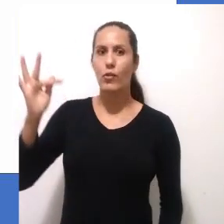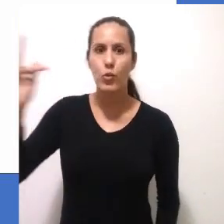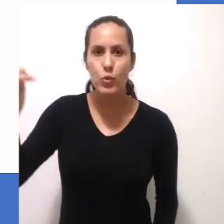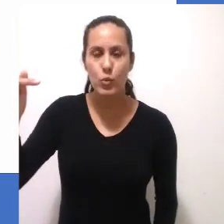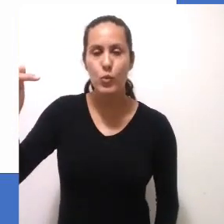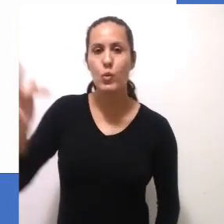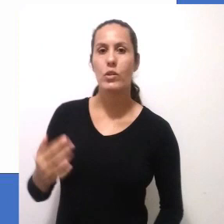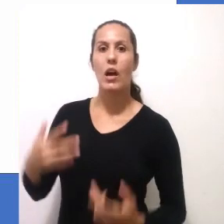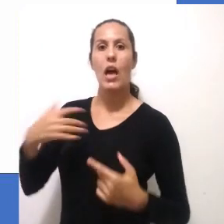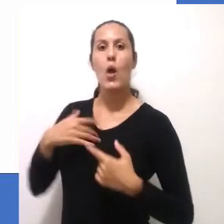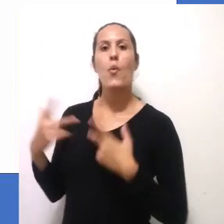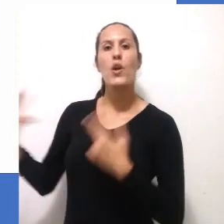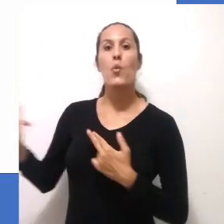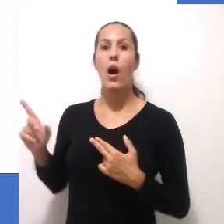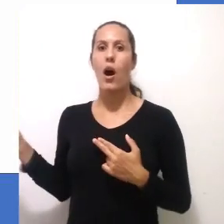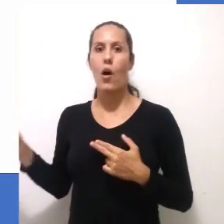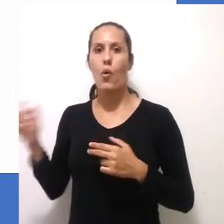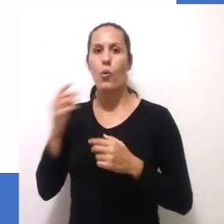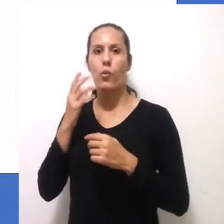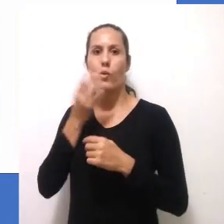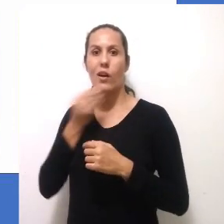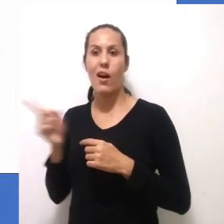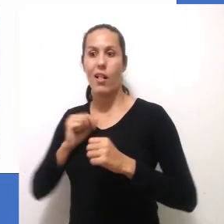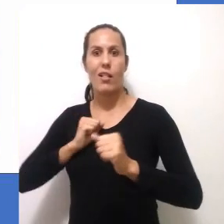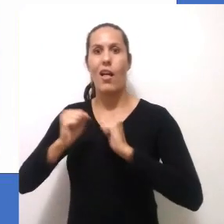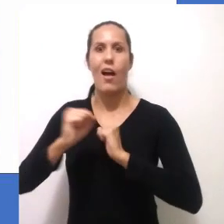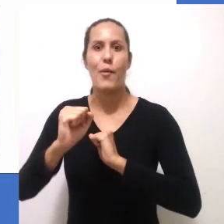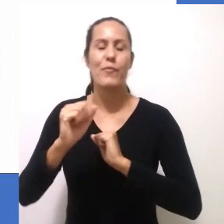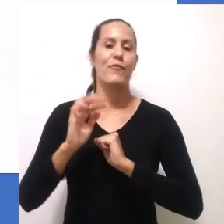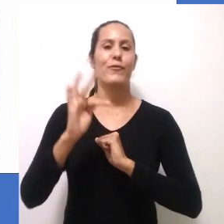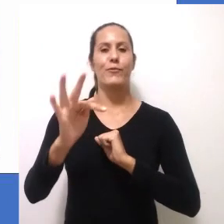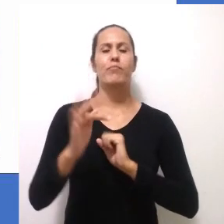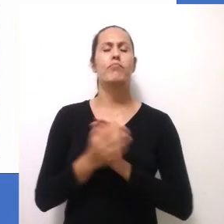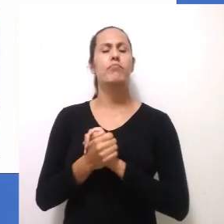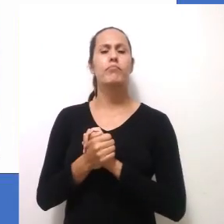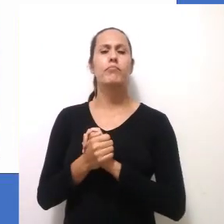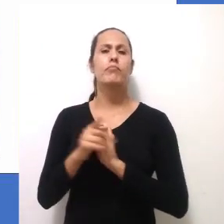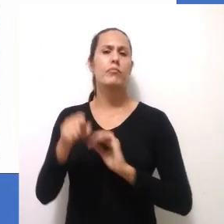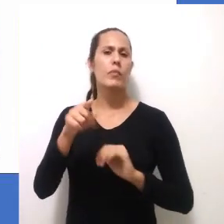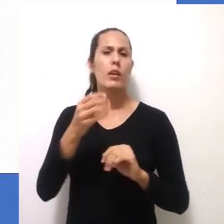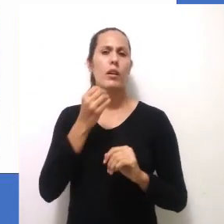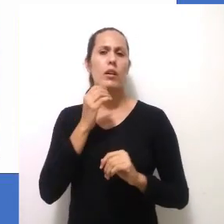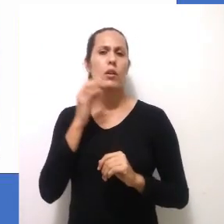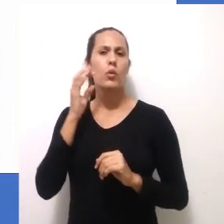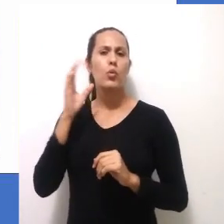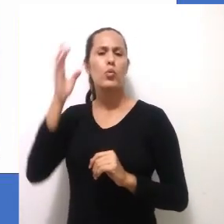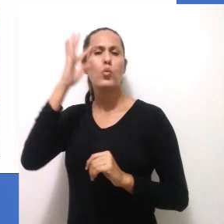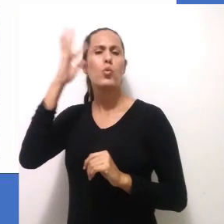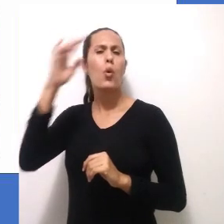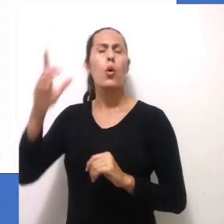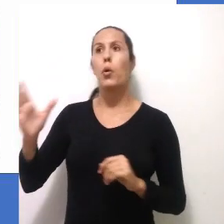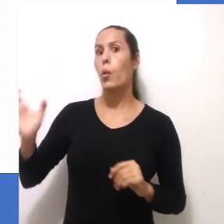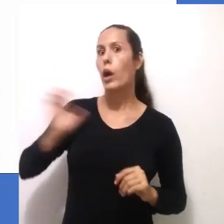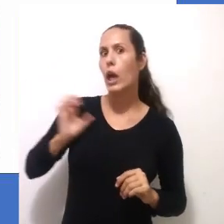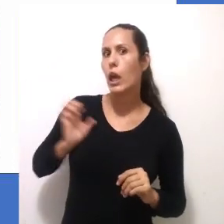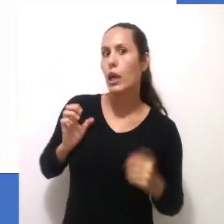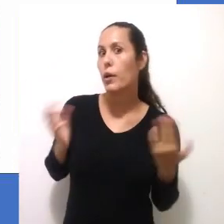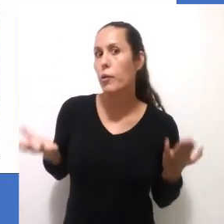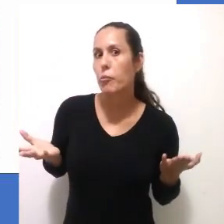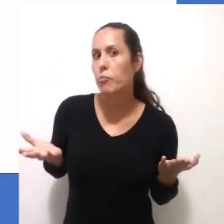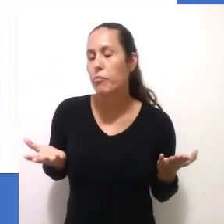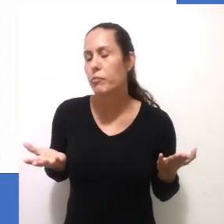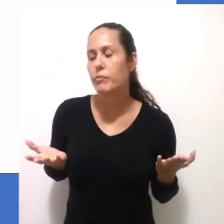do jeito que eu espero que você me siga também. Então, seu sonho pode ser be rich, ser rico, quem nunca,